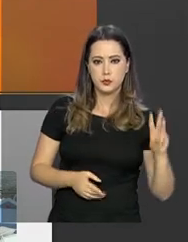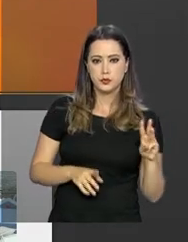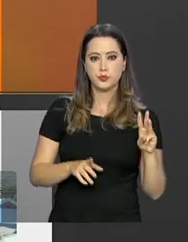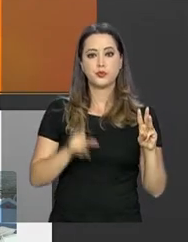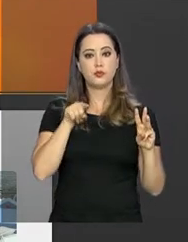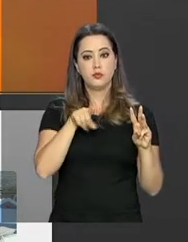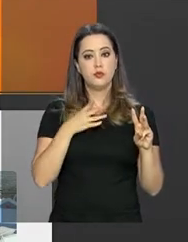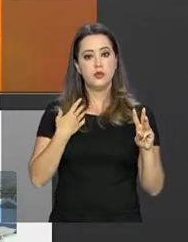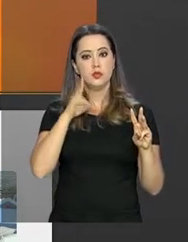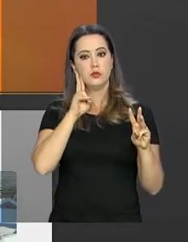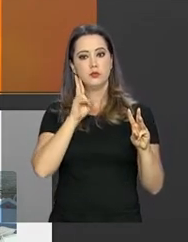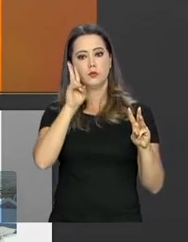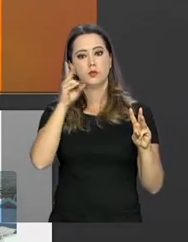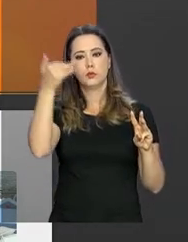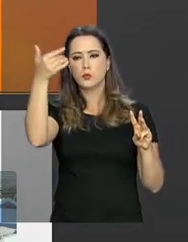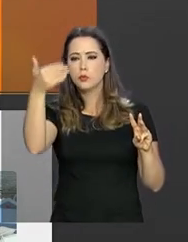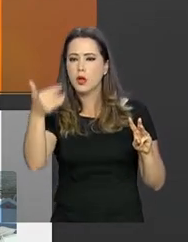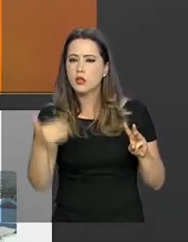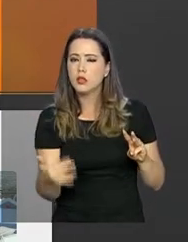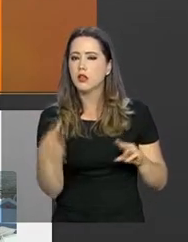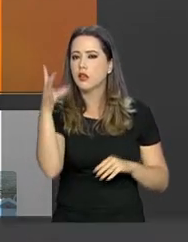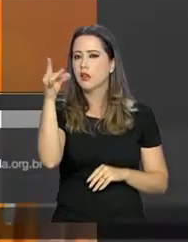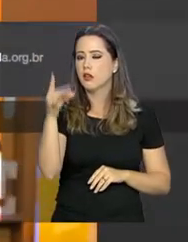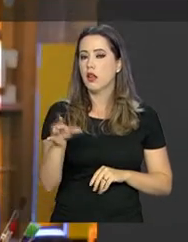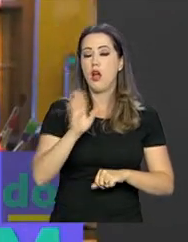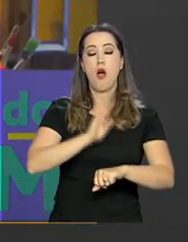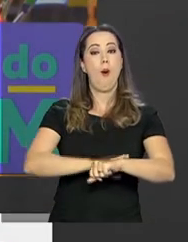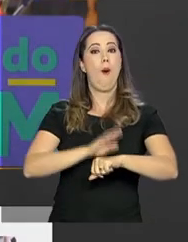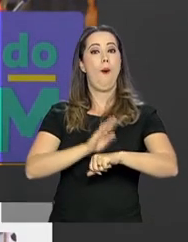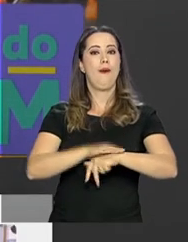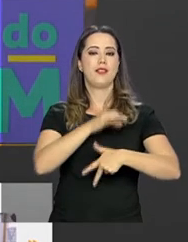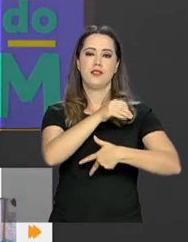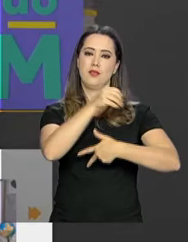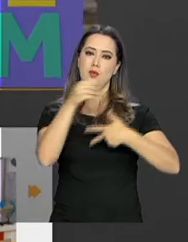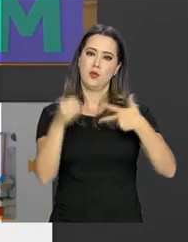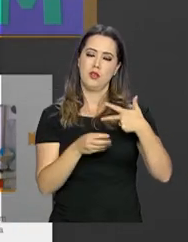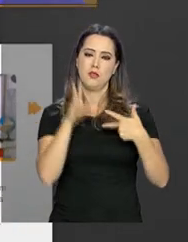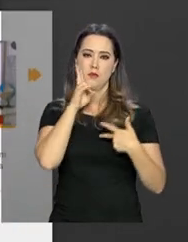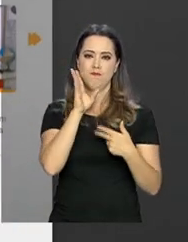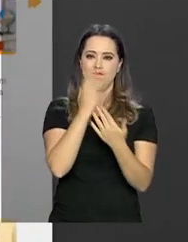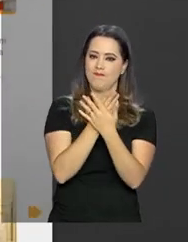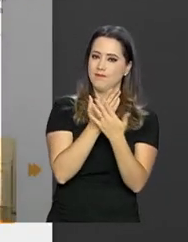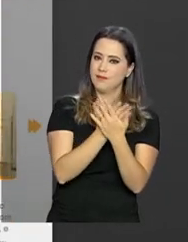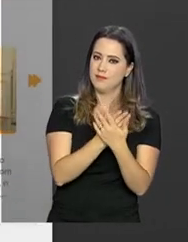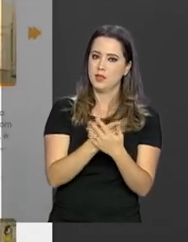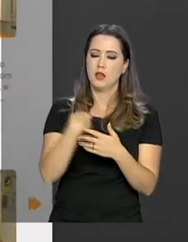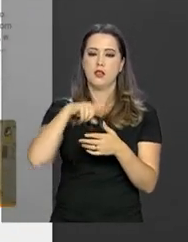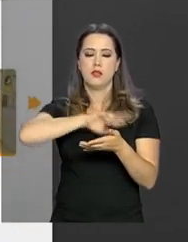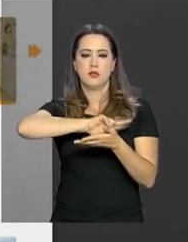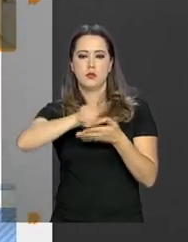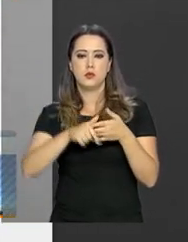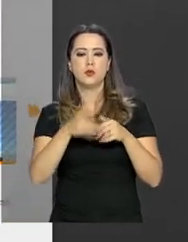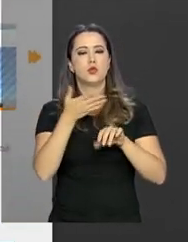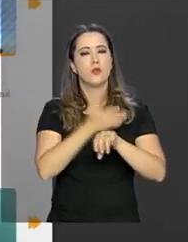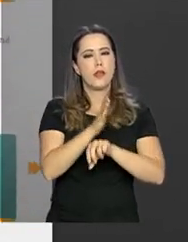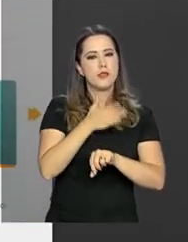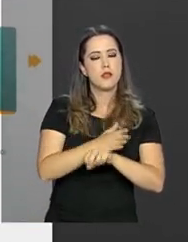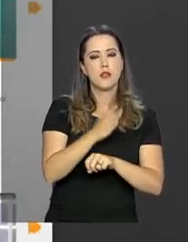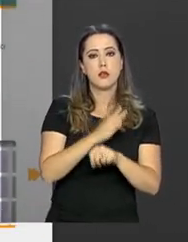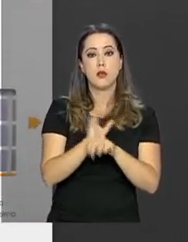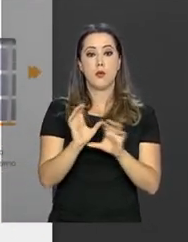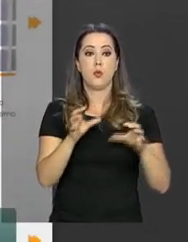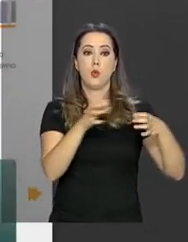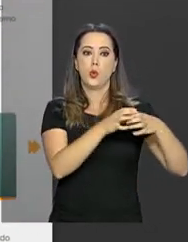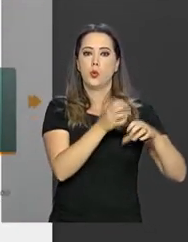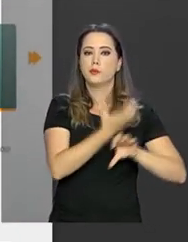na videoteca. Na página do A Hora do Enem, é possível rever aulas, teorias e exercícios por área